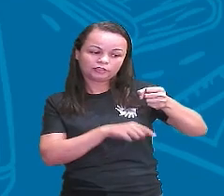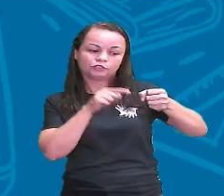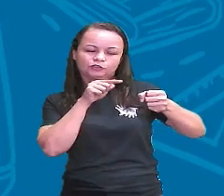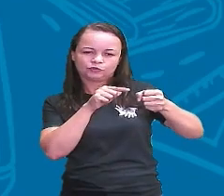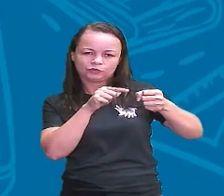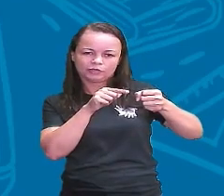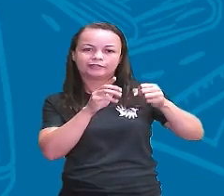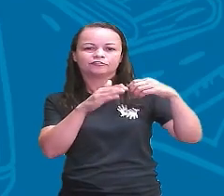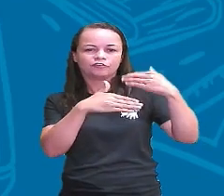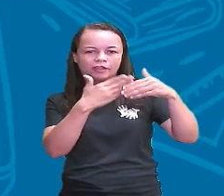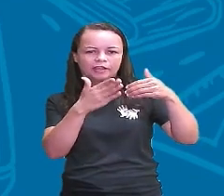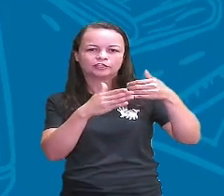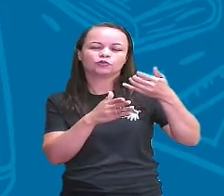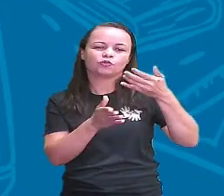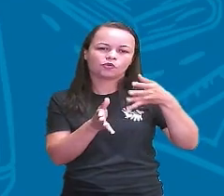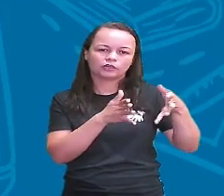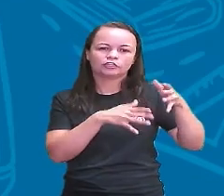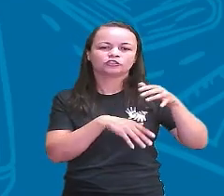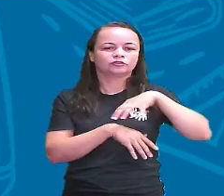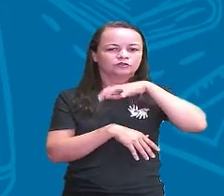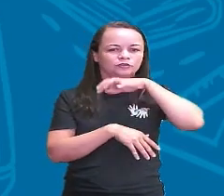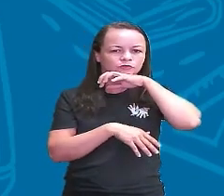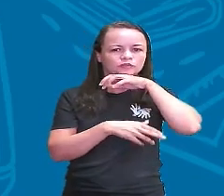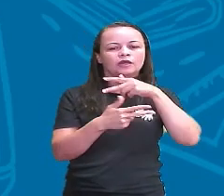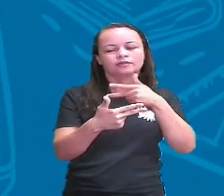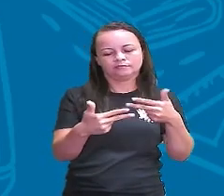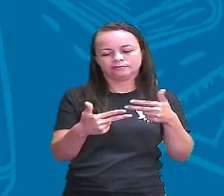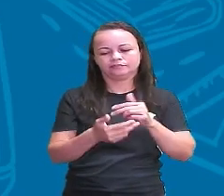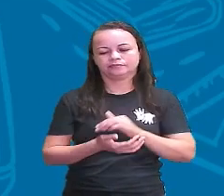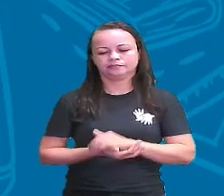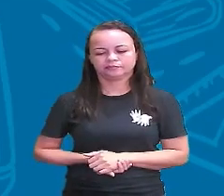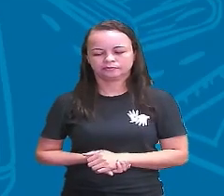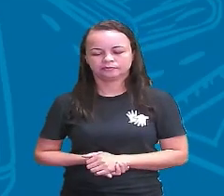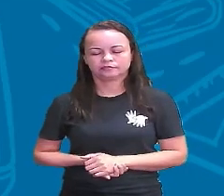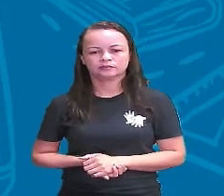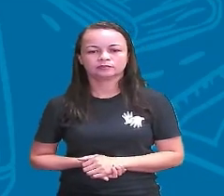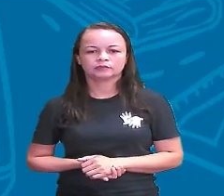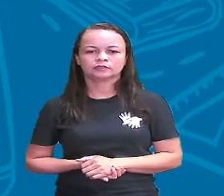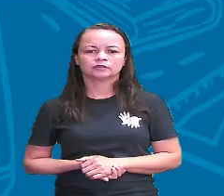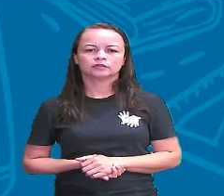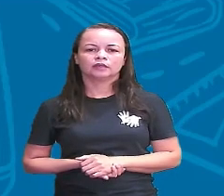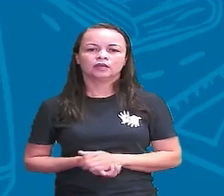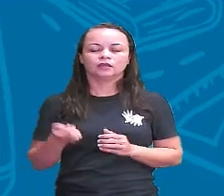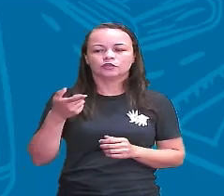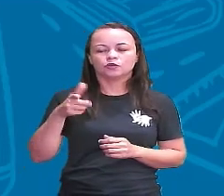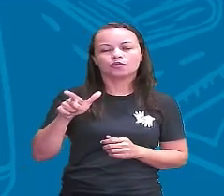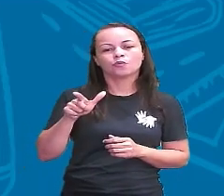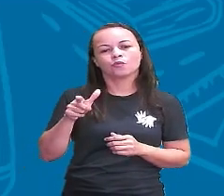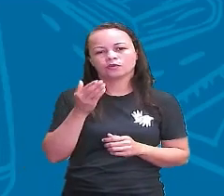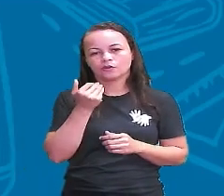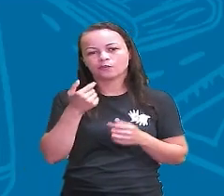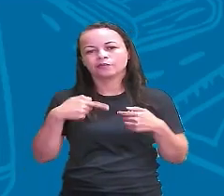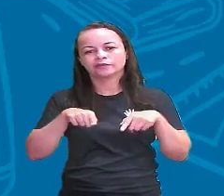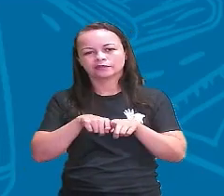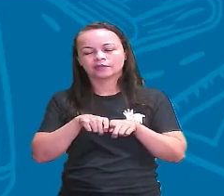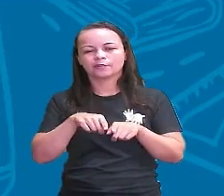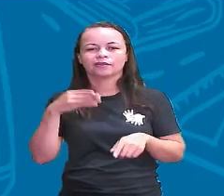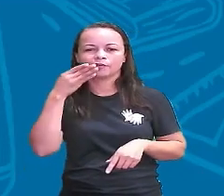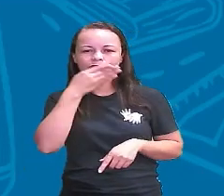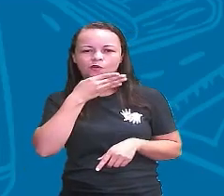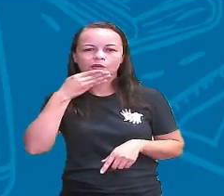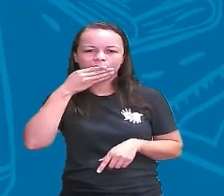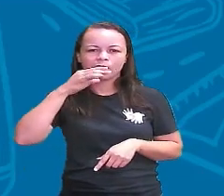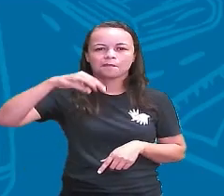portanto, ele tem uma origem a partir dos animais, tá certo? E um outro alimento de origem animal é o